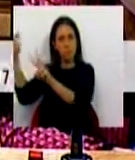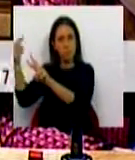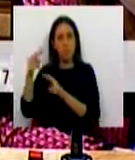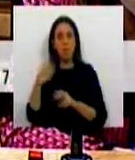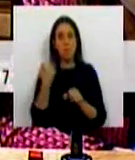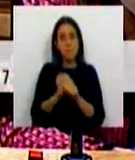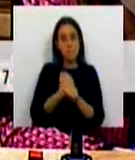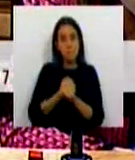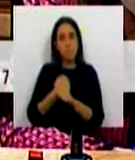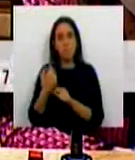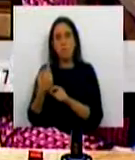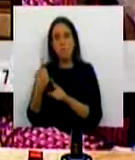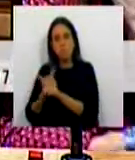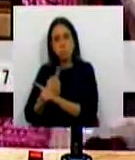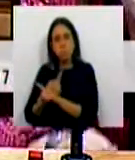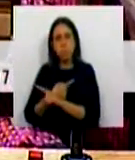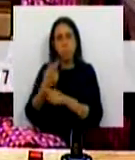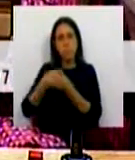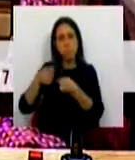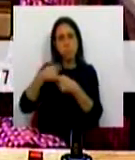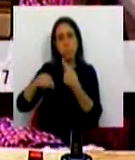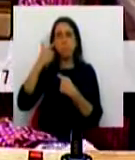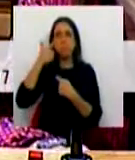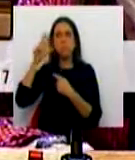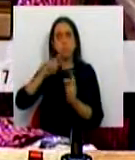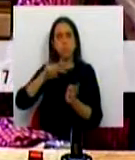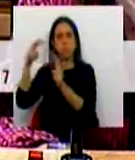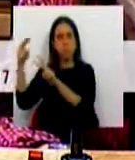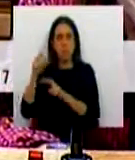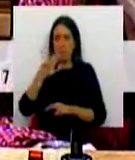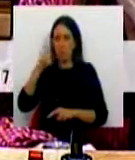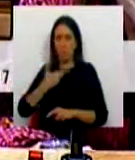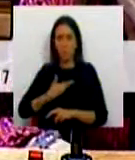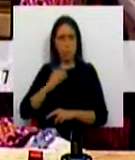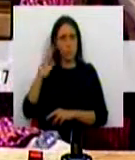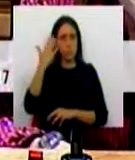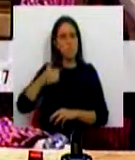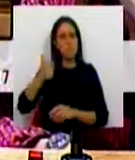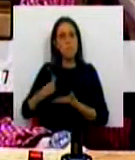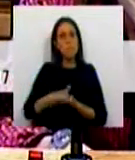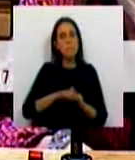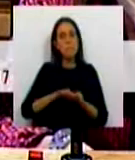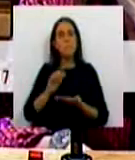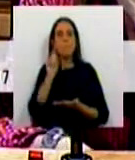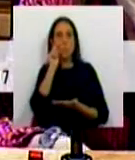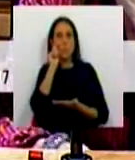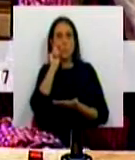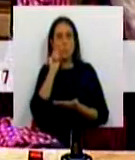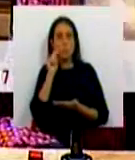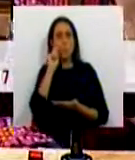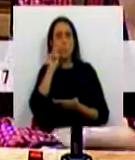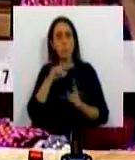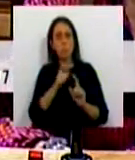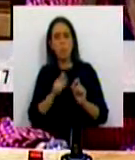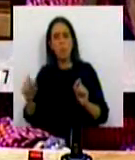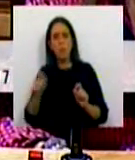recordes, sustentadas na atividade do turismo, uma atividade económica que já esbate a sazonalidade